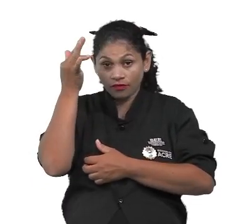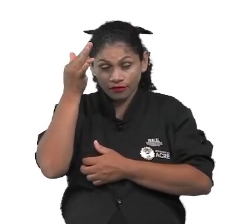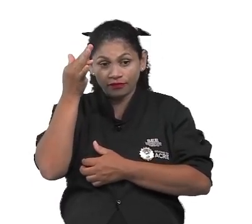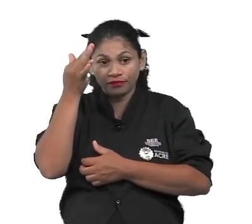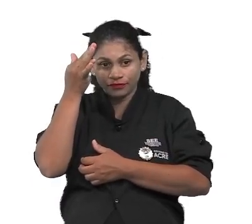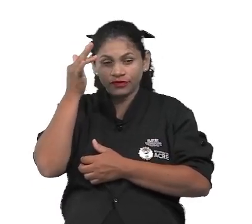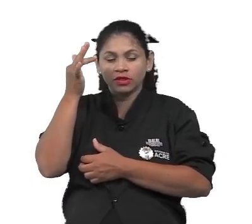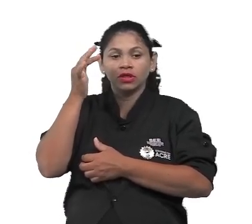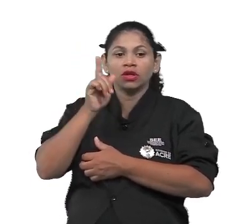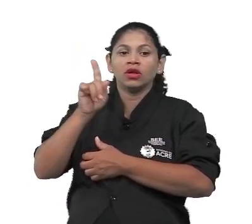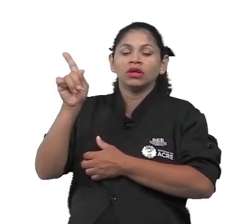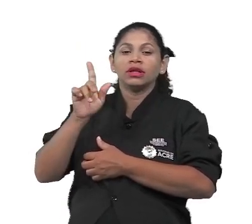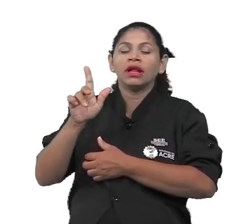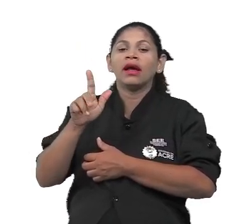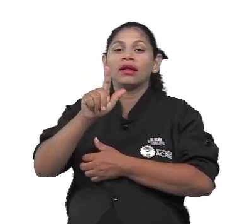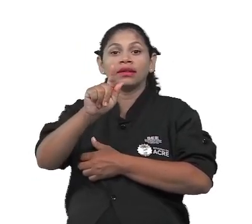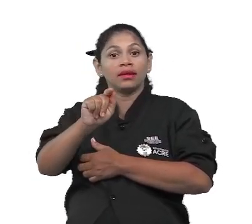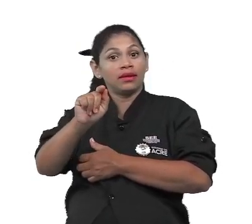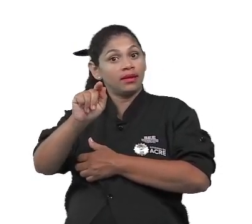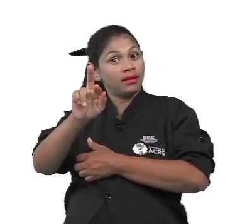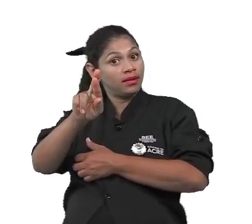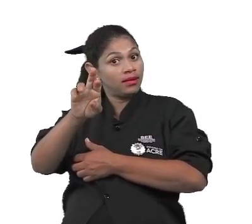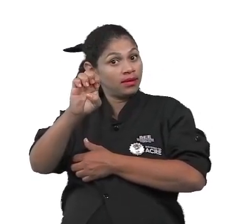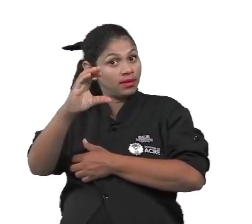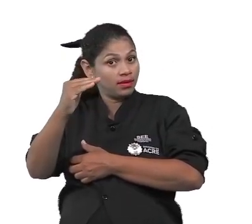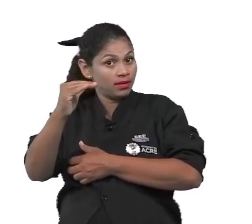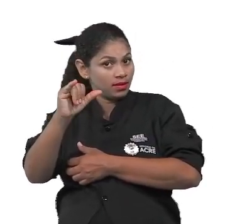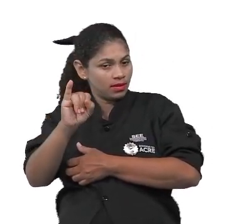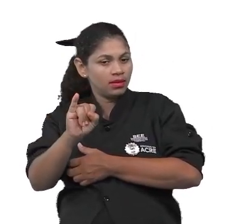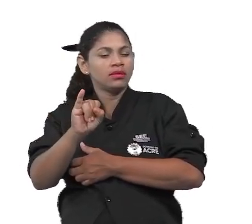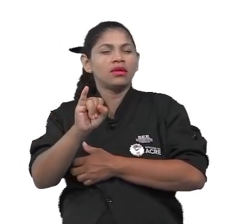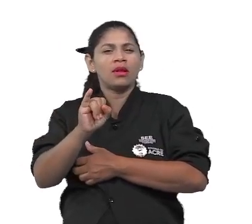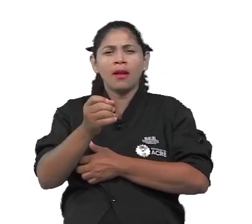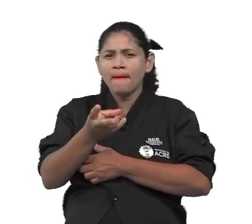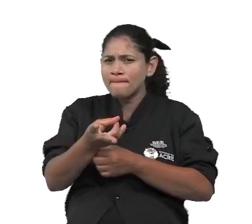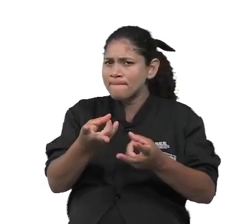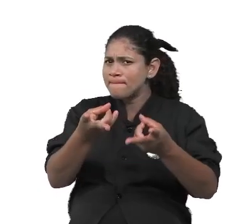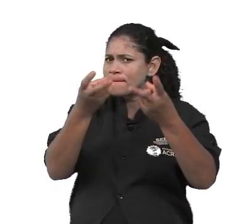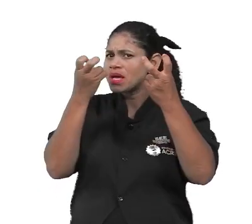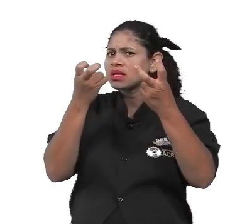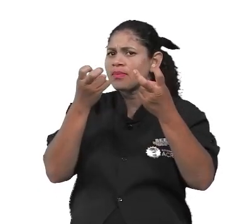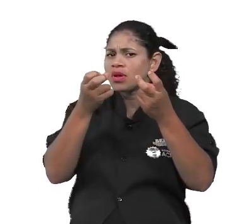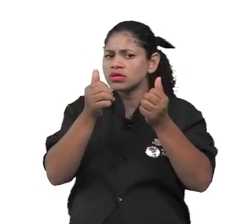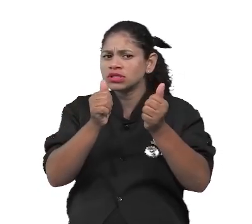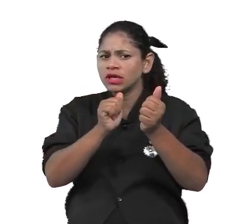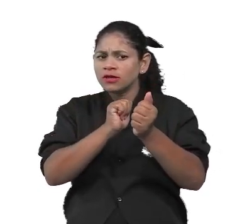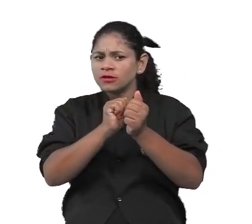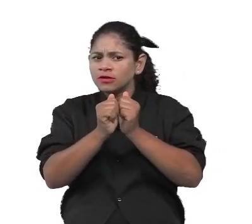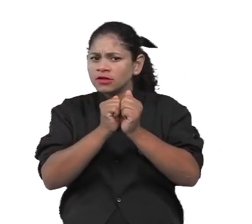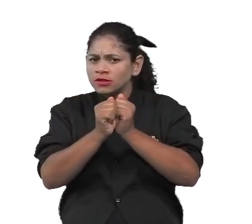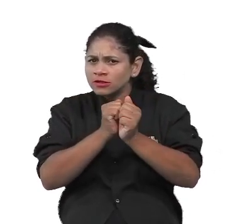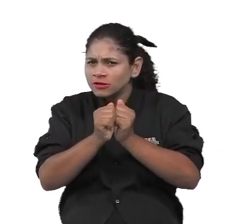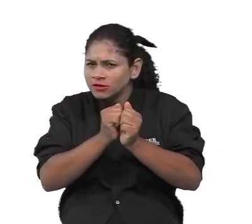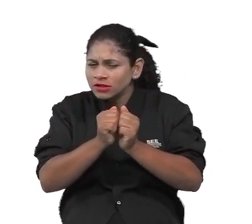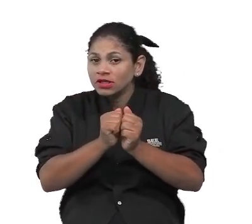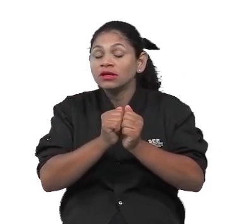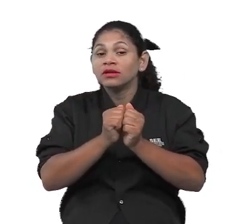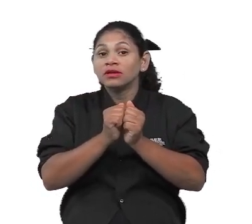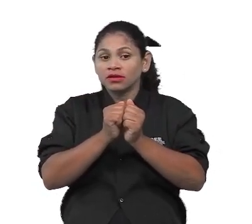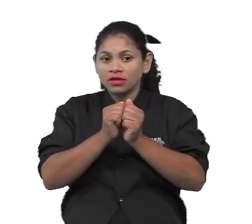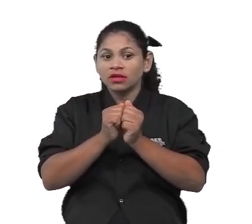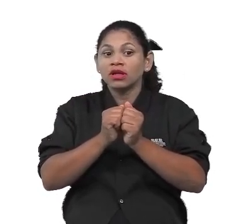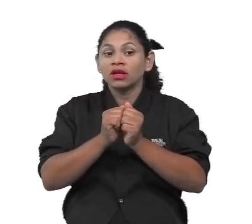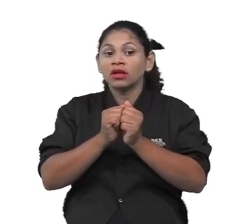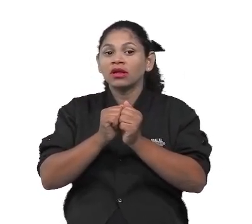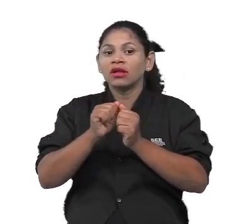filósofo lá da Grécia, e ele percebeu que ao esfregar um pedaço de âmbar, né, que em grego se chama elétron,